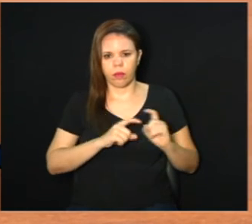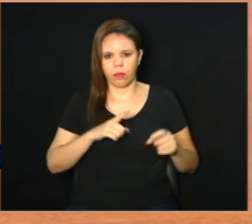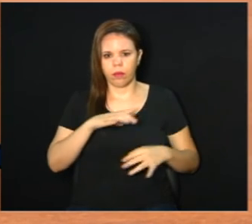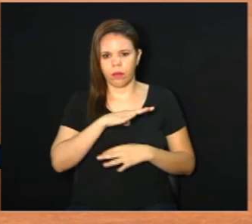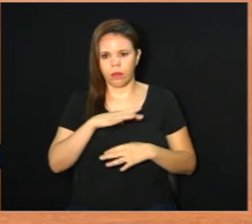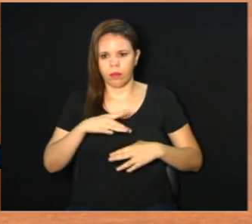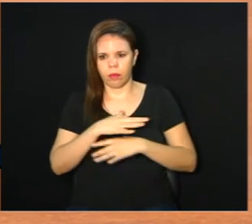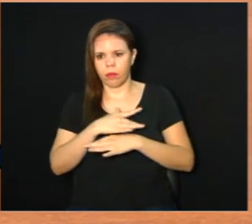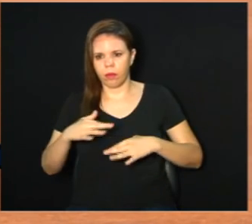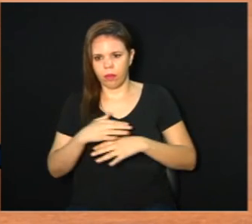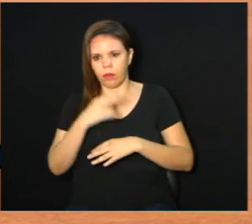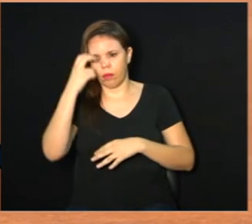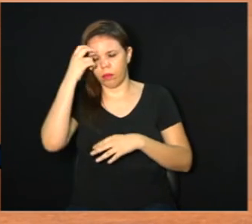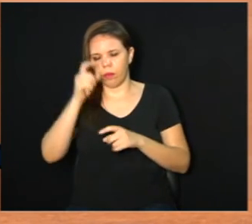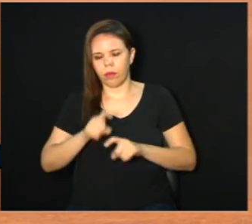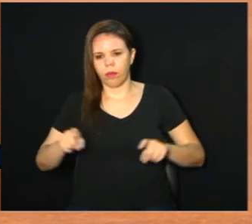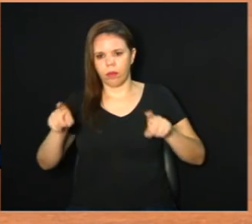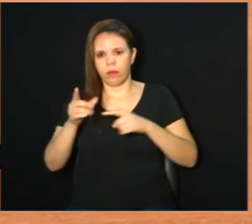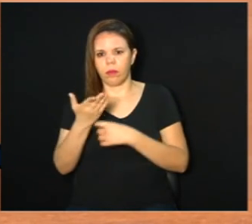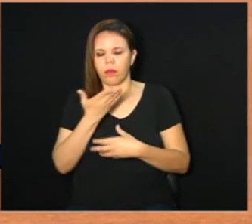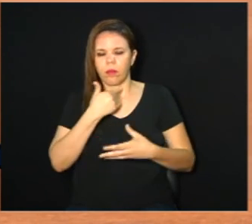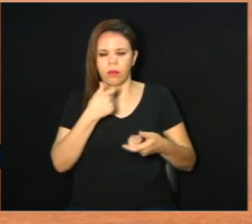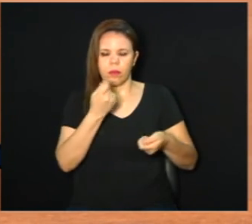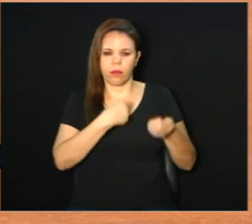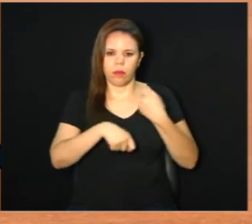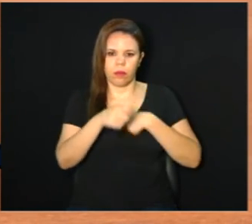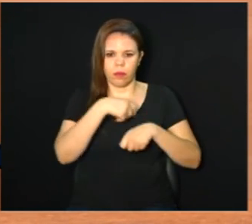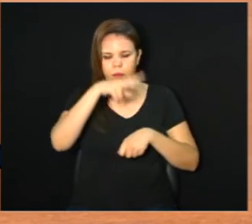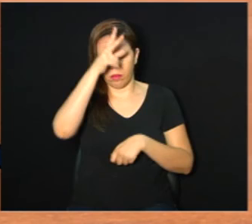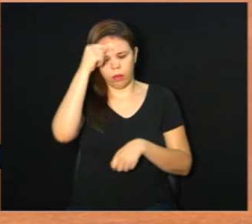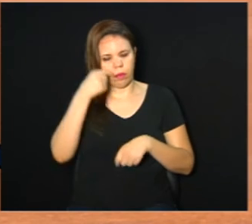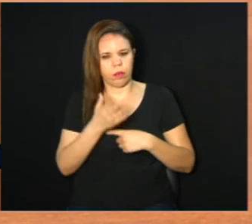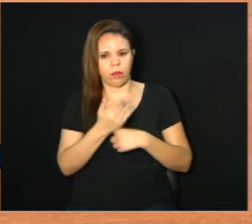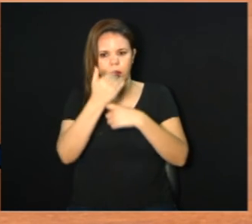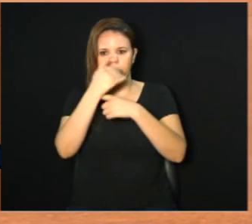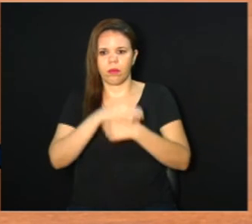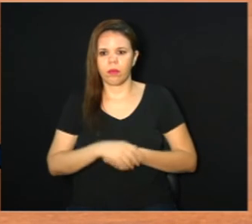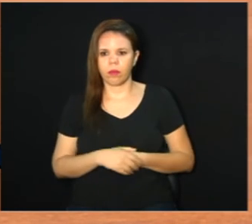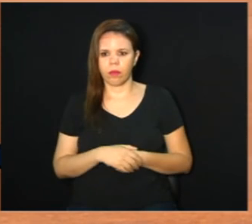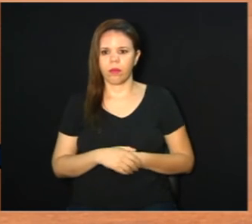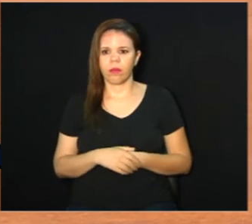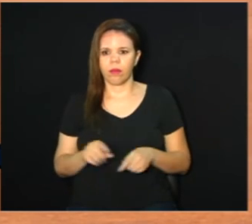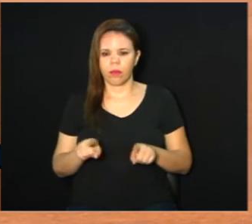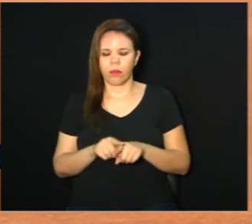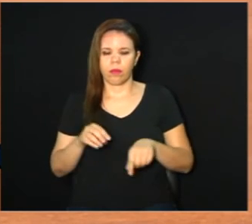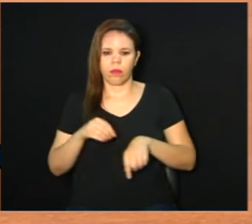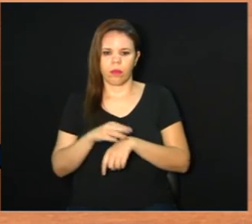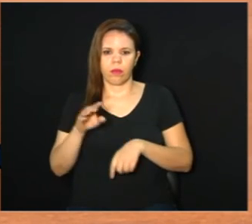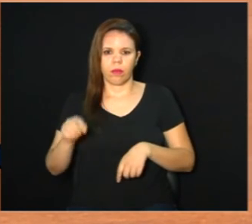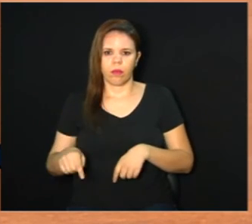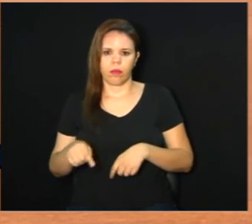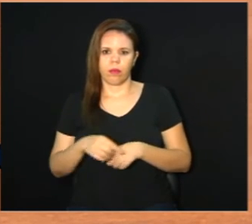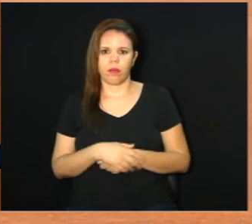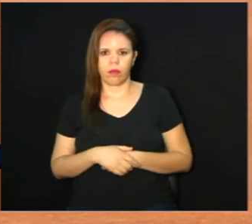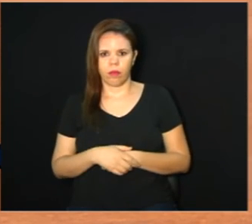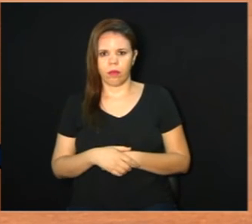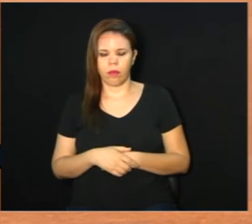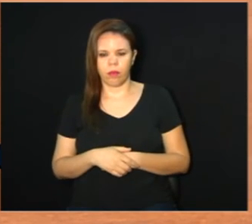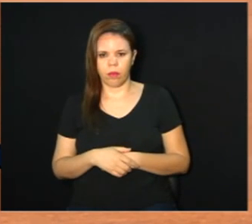inteligentes, como melhorar a gestão pública com tecnologia. Também trouxemos aqui